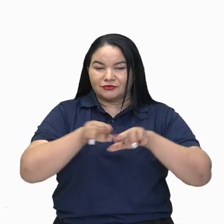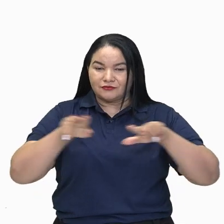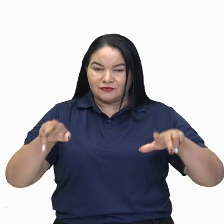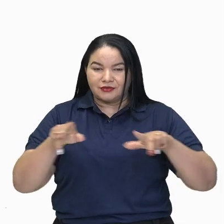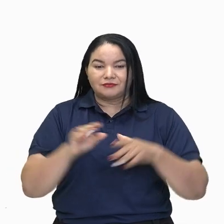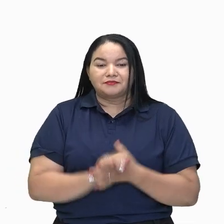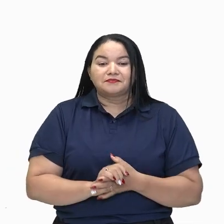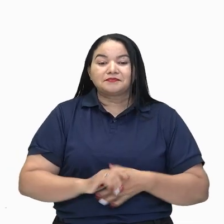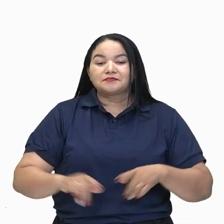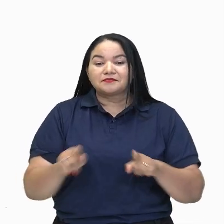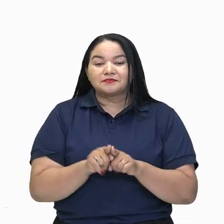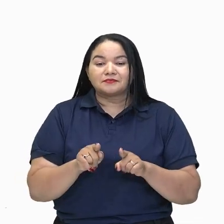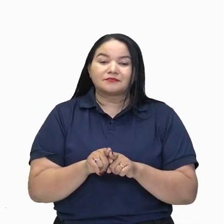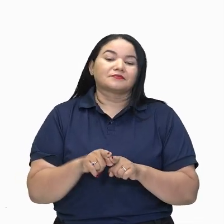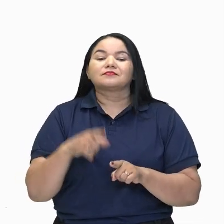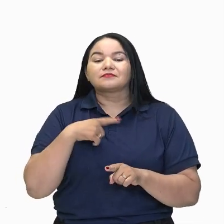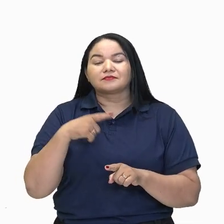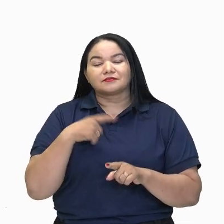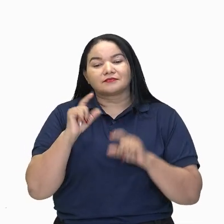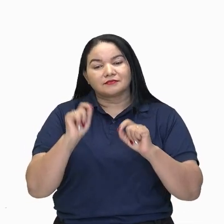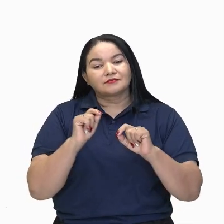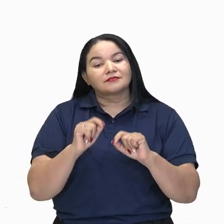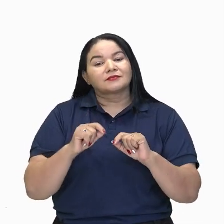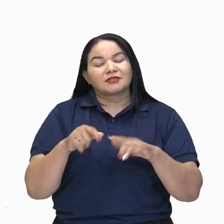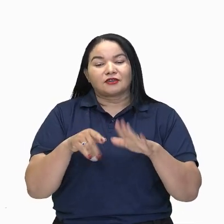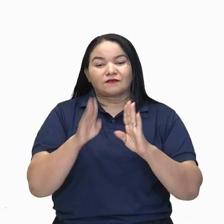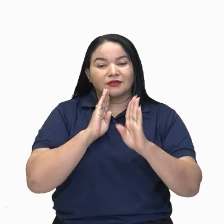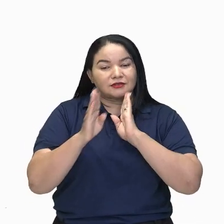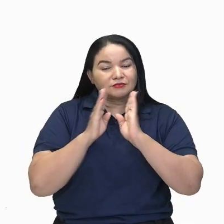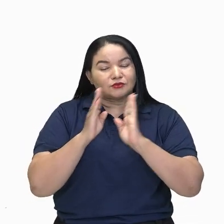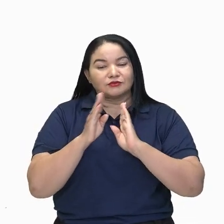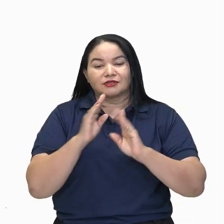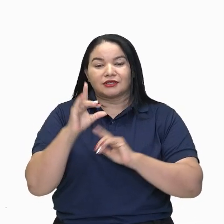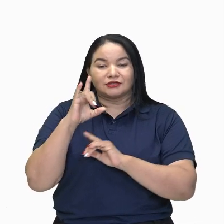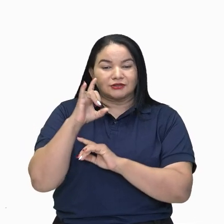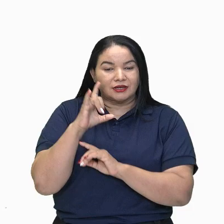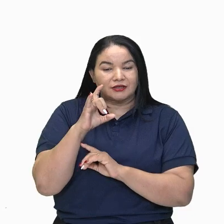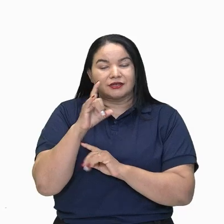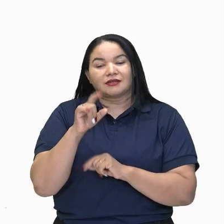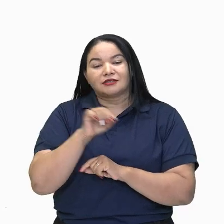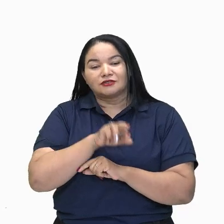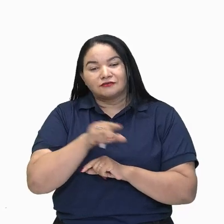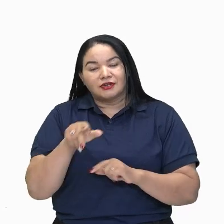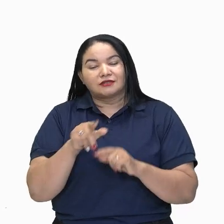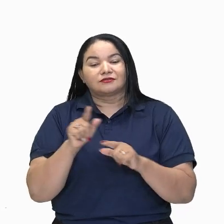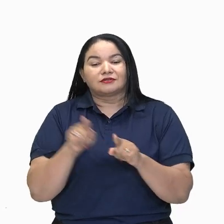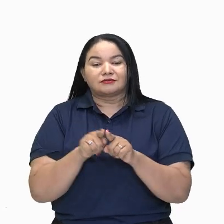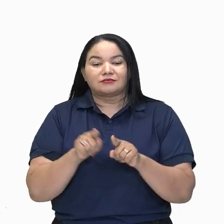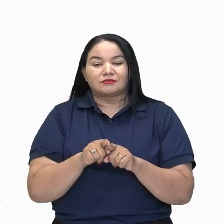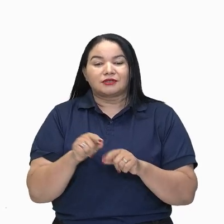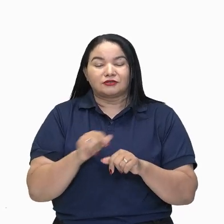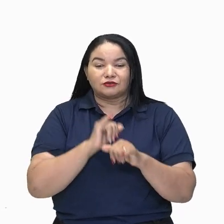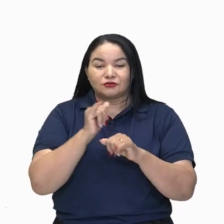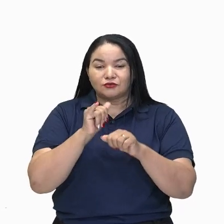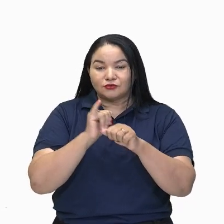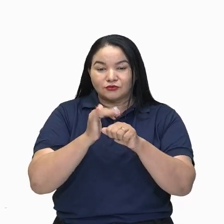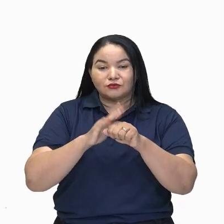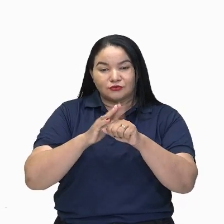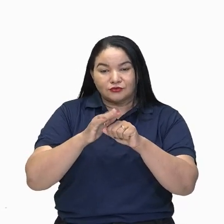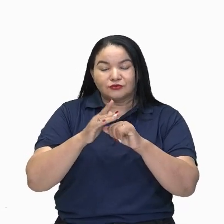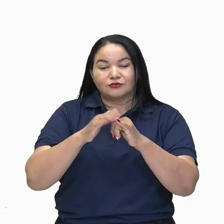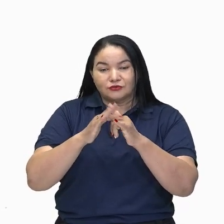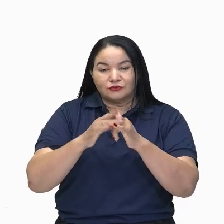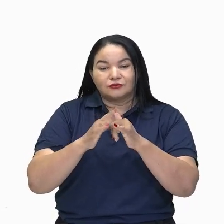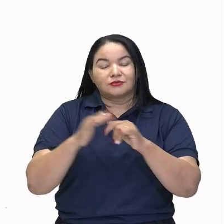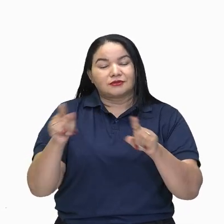estar também nas mídias sociais, Facebook, Instagram, né, o YouTube, e eles